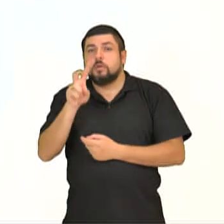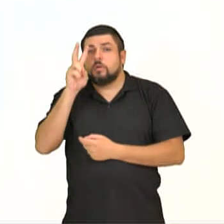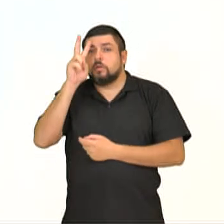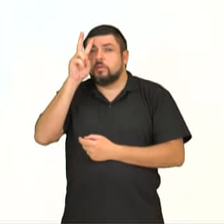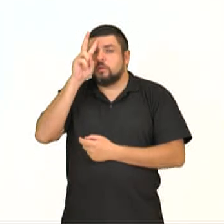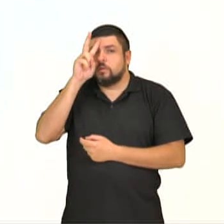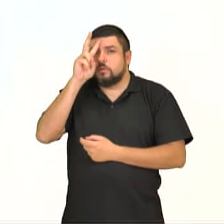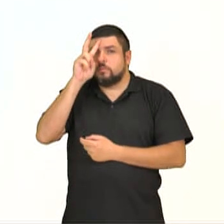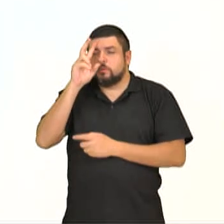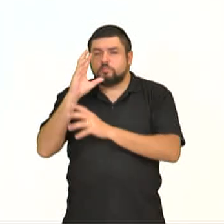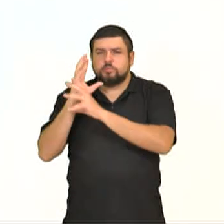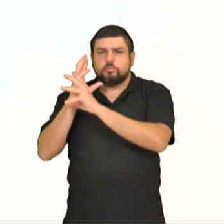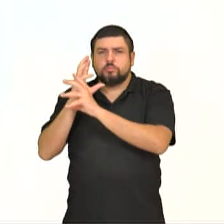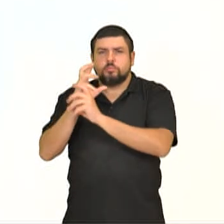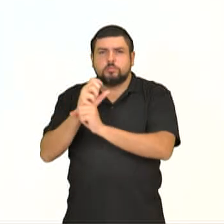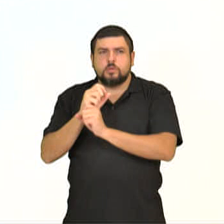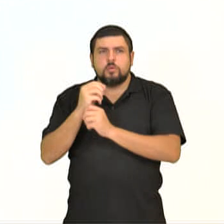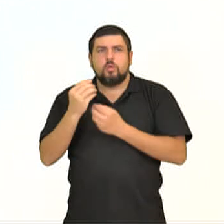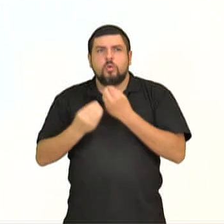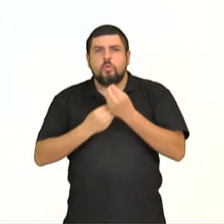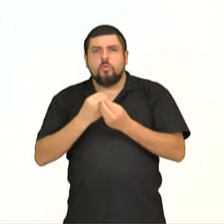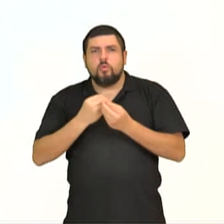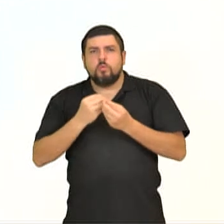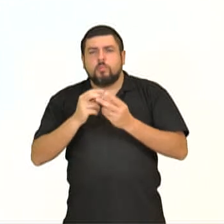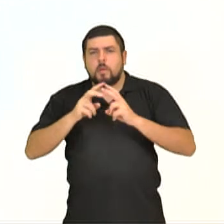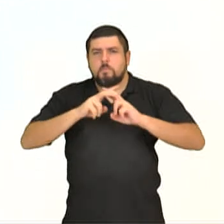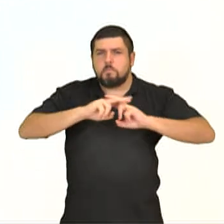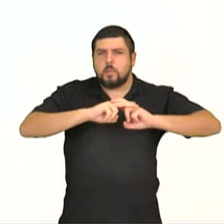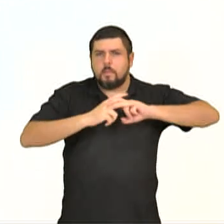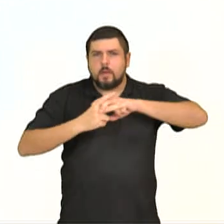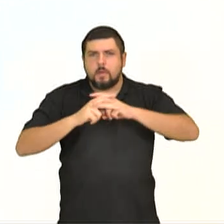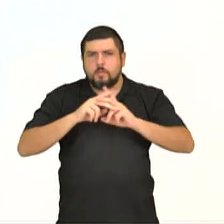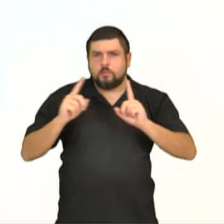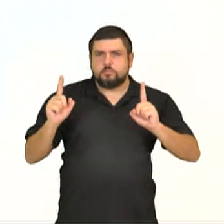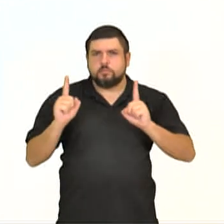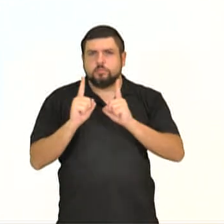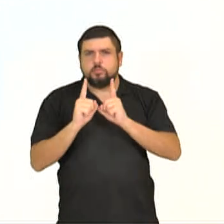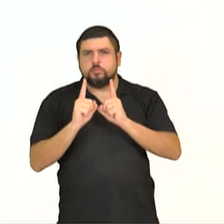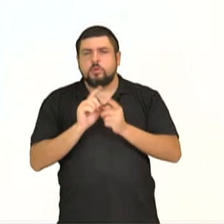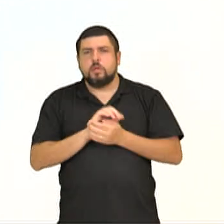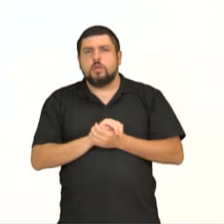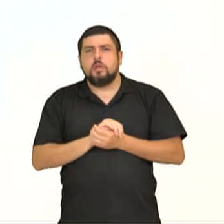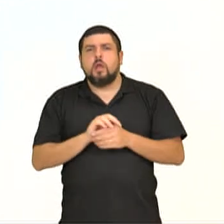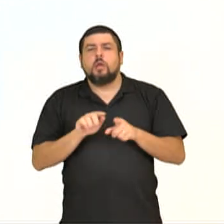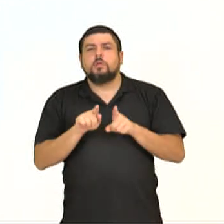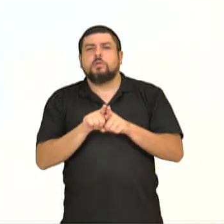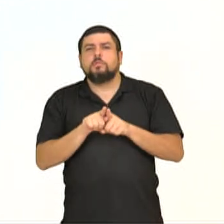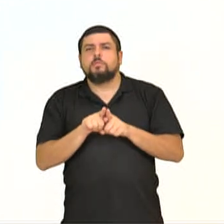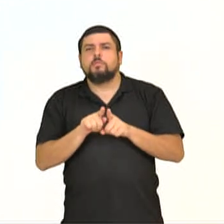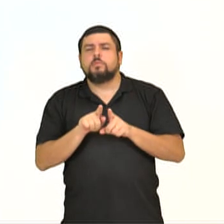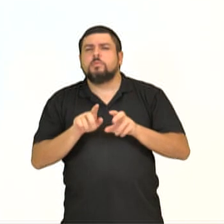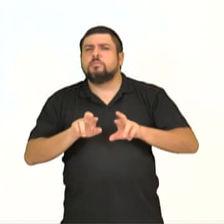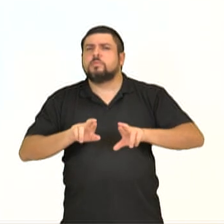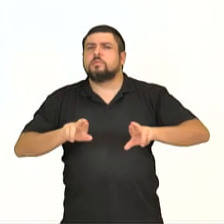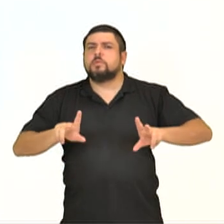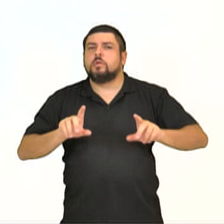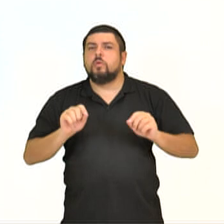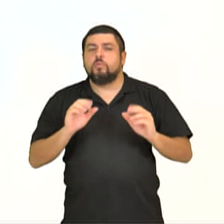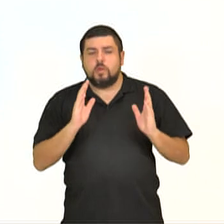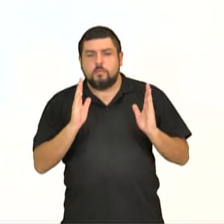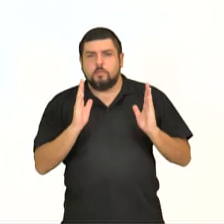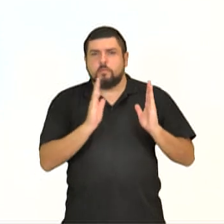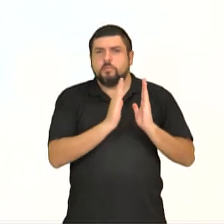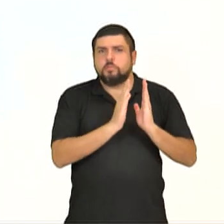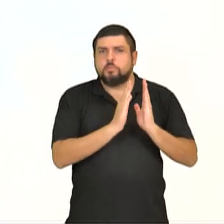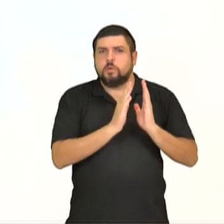conhecimento acerca das lutas com aproximação e identificar e diferenciar algumas lutas de aproximação. Então,